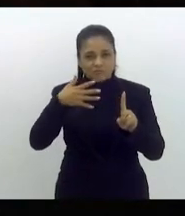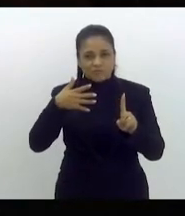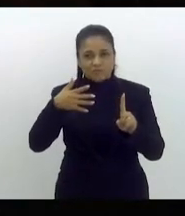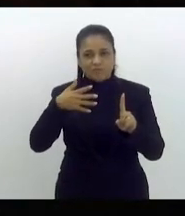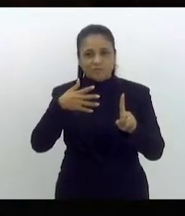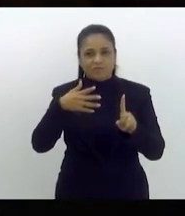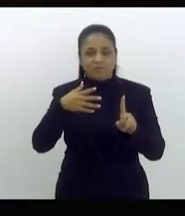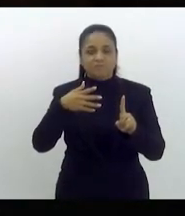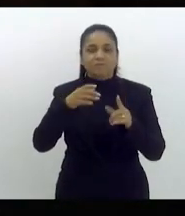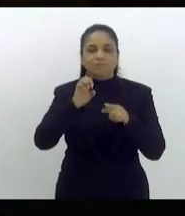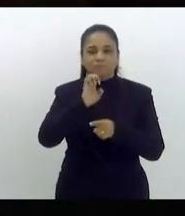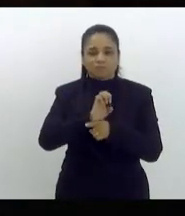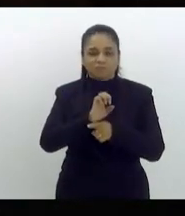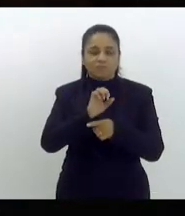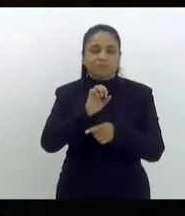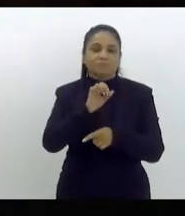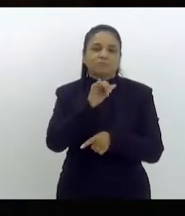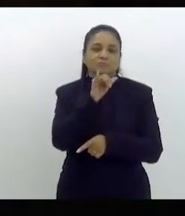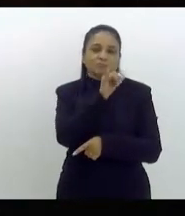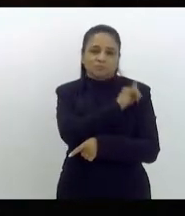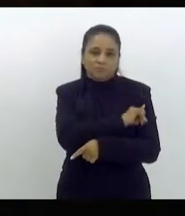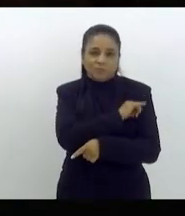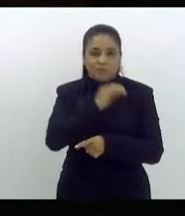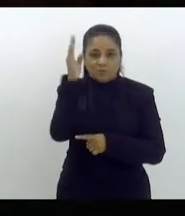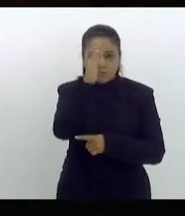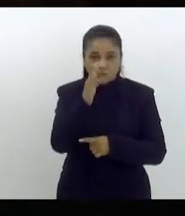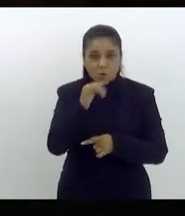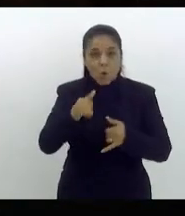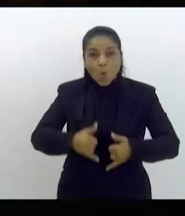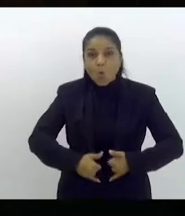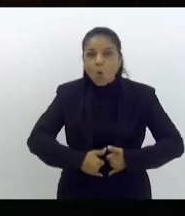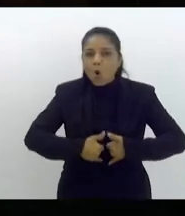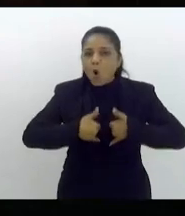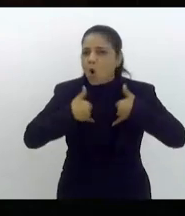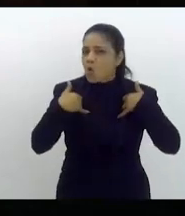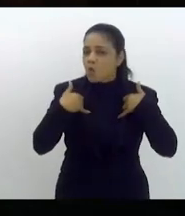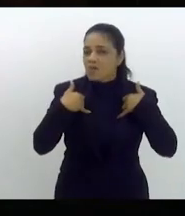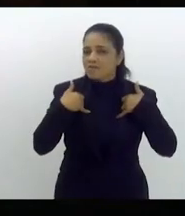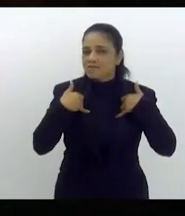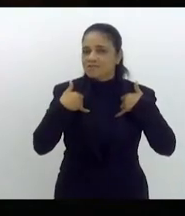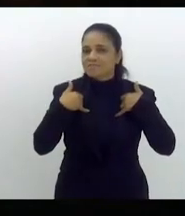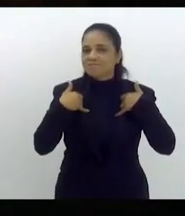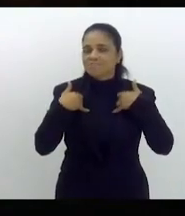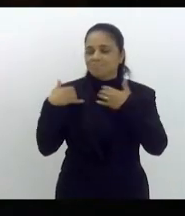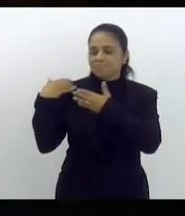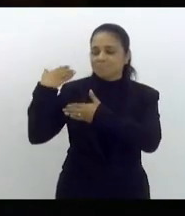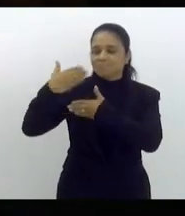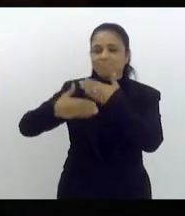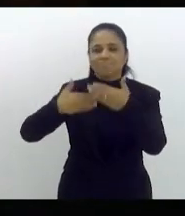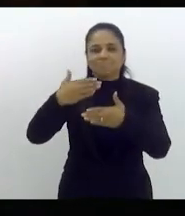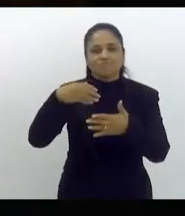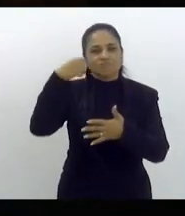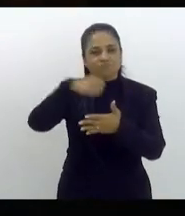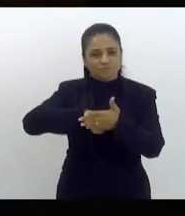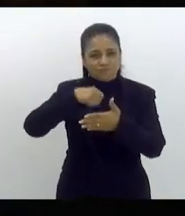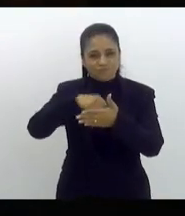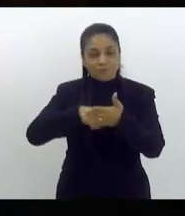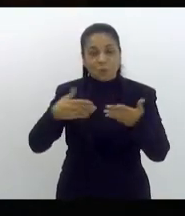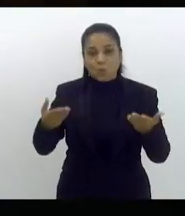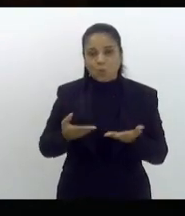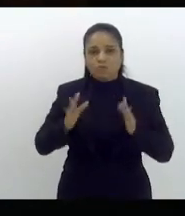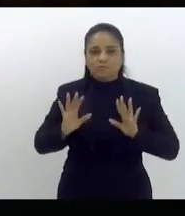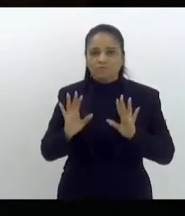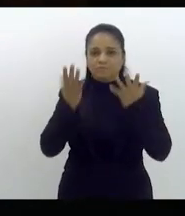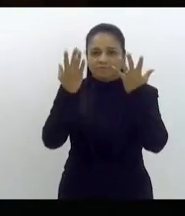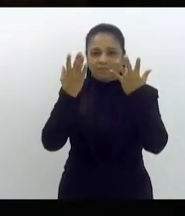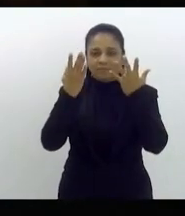mais do Estado do Rio de Janeiro e do Brasil orgulho em si orgulhemos da nossa trajetória de luta hoje é o dia